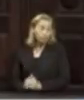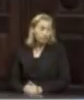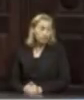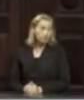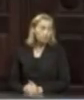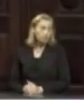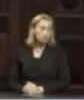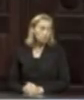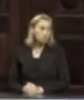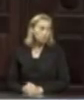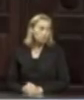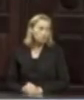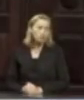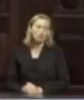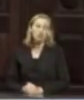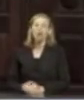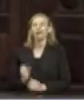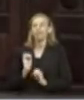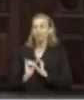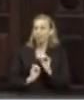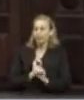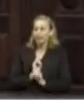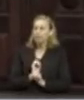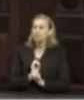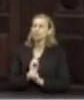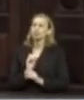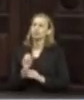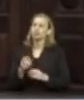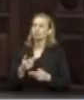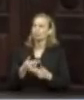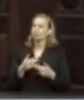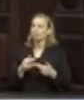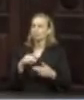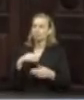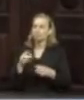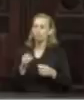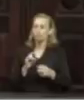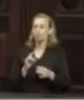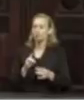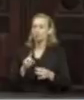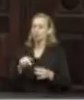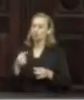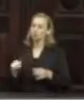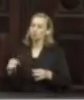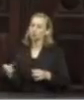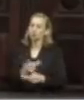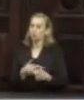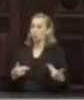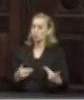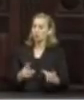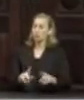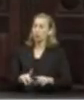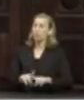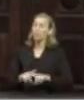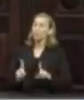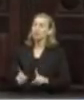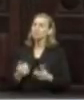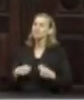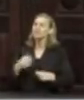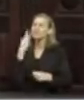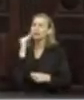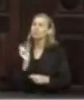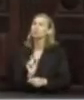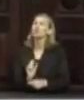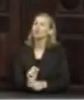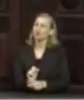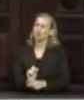uma instituição nacional, internacional, pode ser qualquer coisa. Nós não podemos assinar um cheque em branco. O parlamento não pode assinar cheque em branco em momento algum, muito